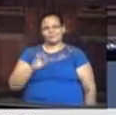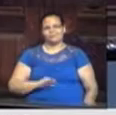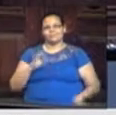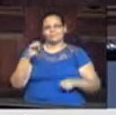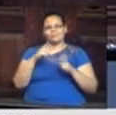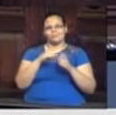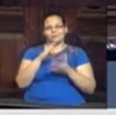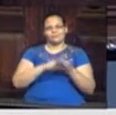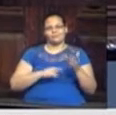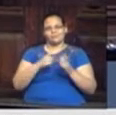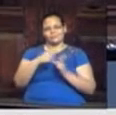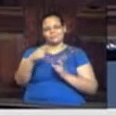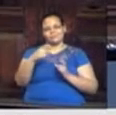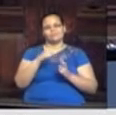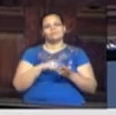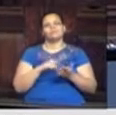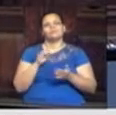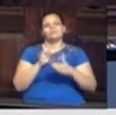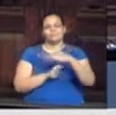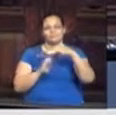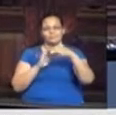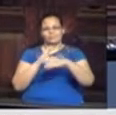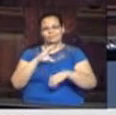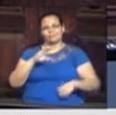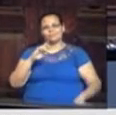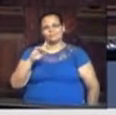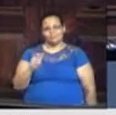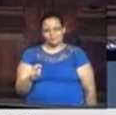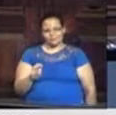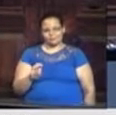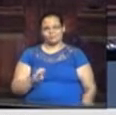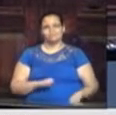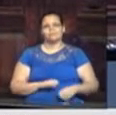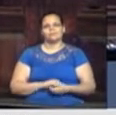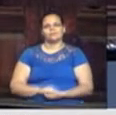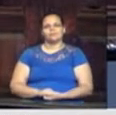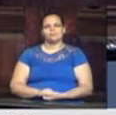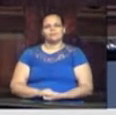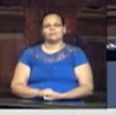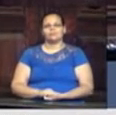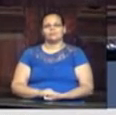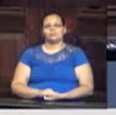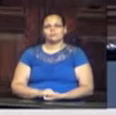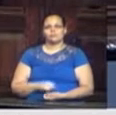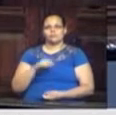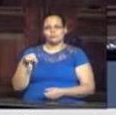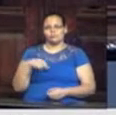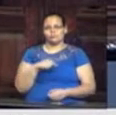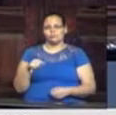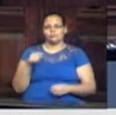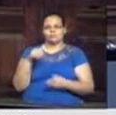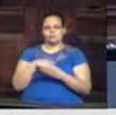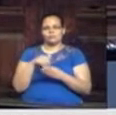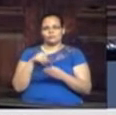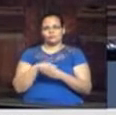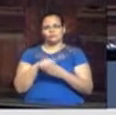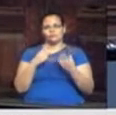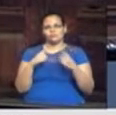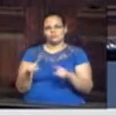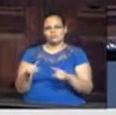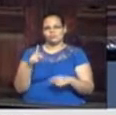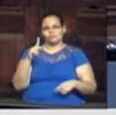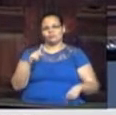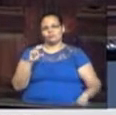ações da nossa Companhia Estadual de Água e Esgoto, a SEDAE. O nosso voto, o voto da bancada